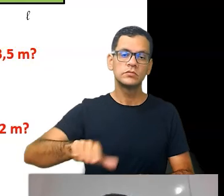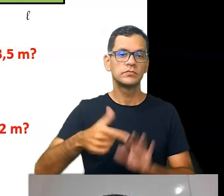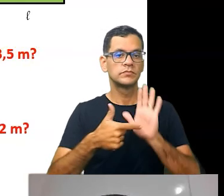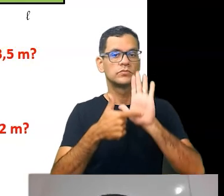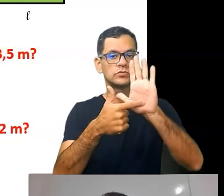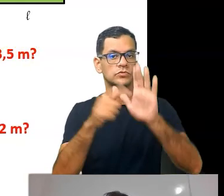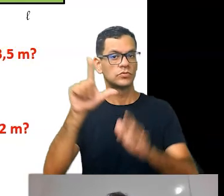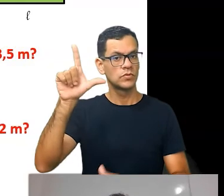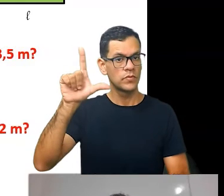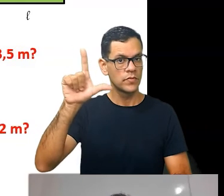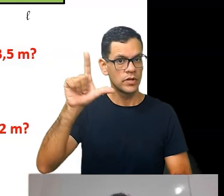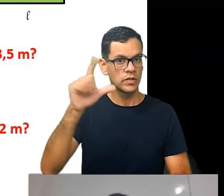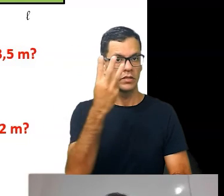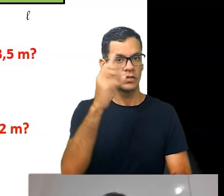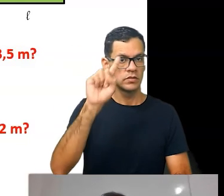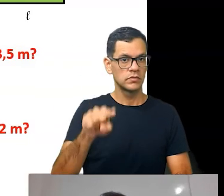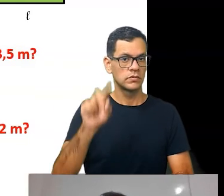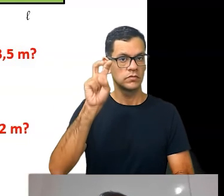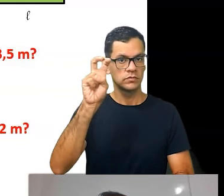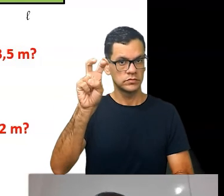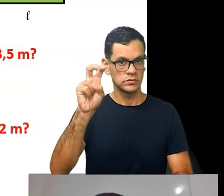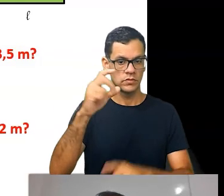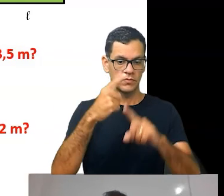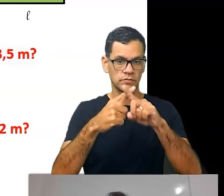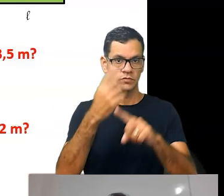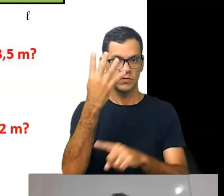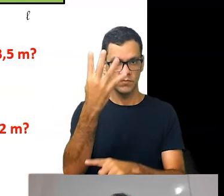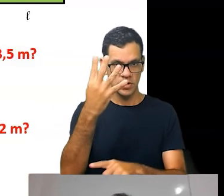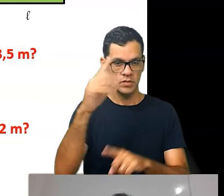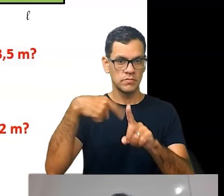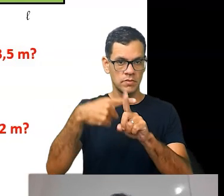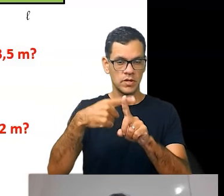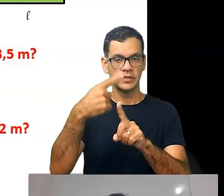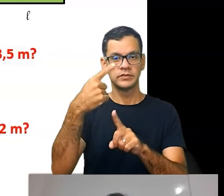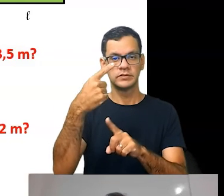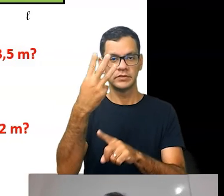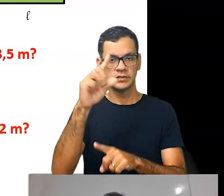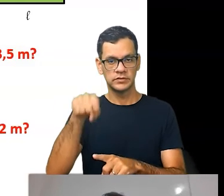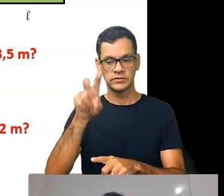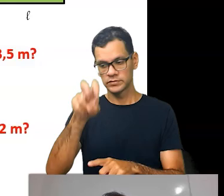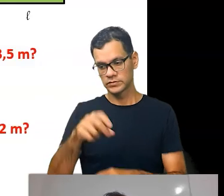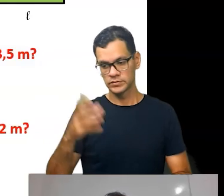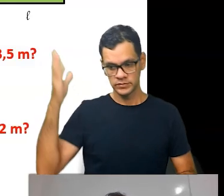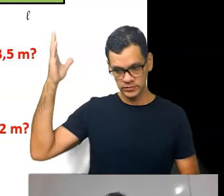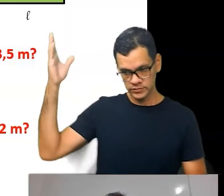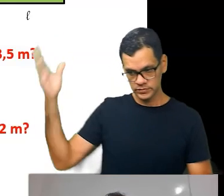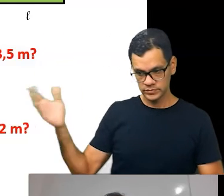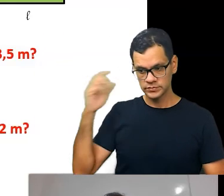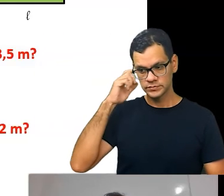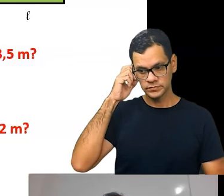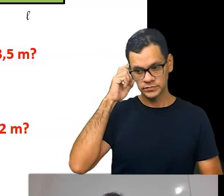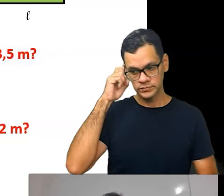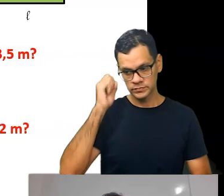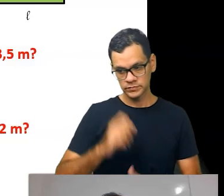P, então repito, ele nos informou o L, que é 3,5. Então, ficou 4 da fórmula vezes 3,5. Então, P,